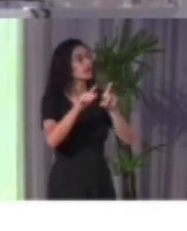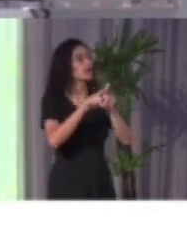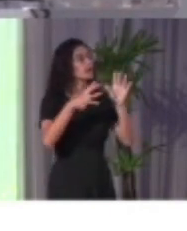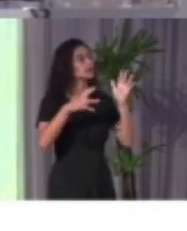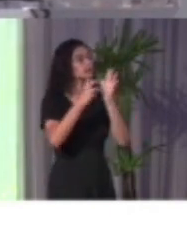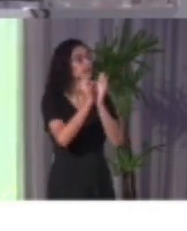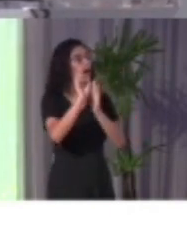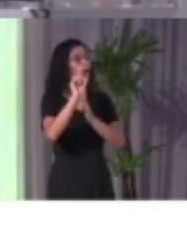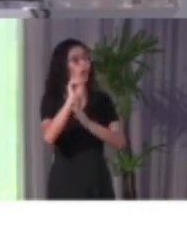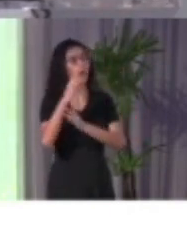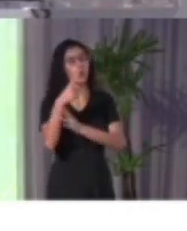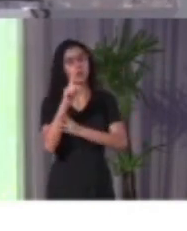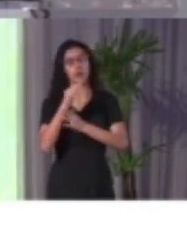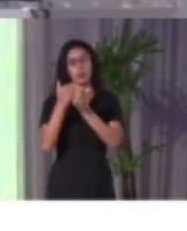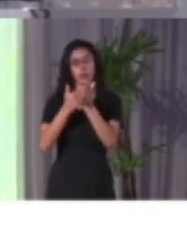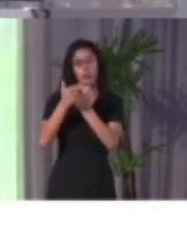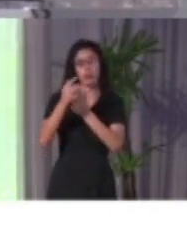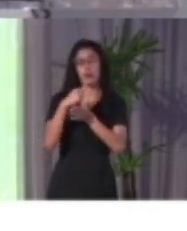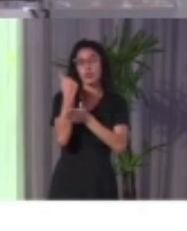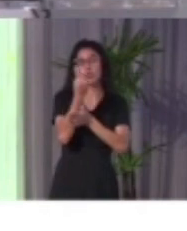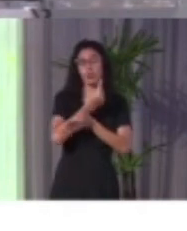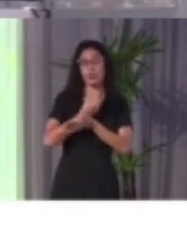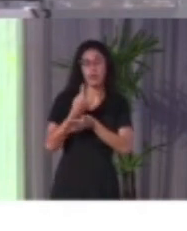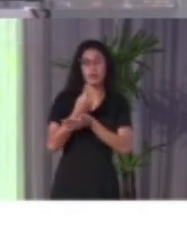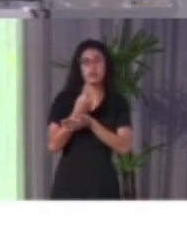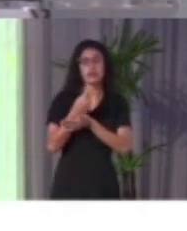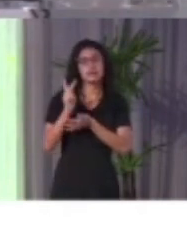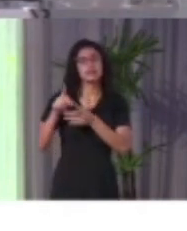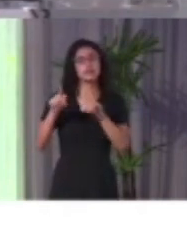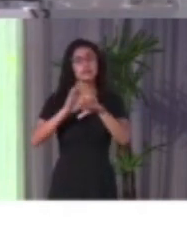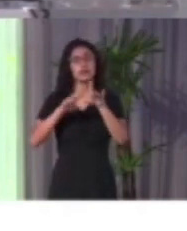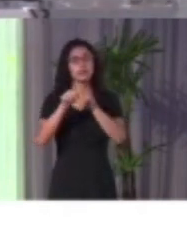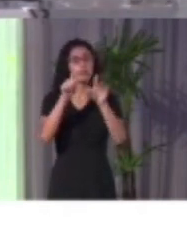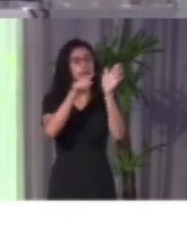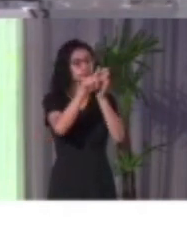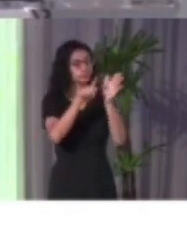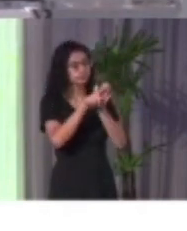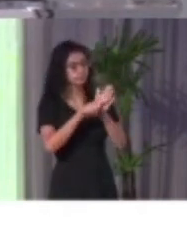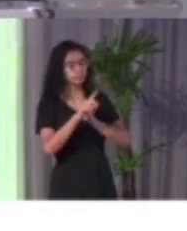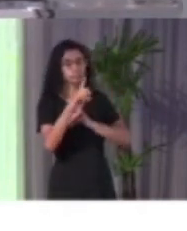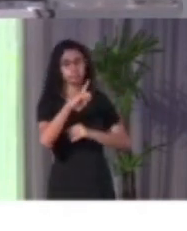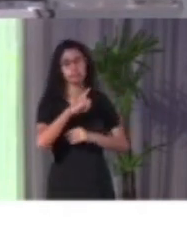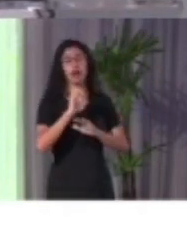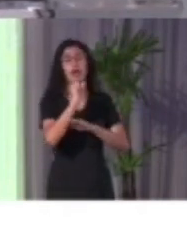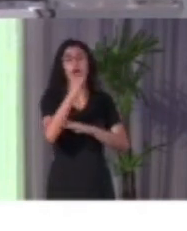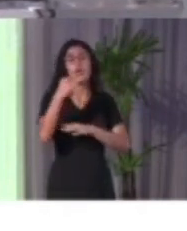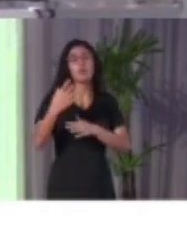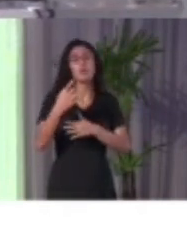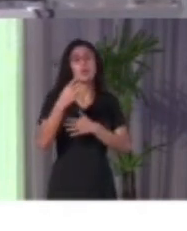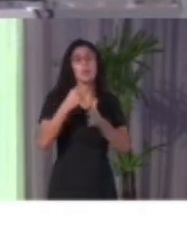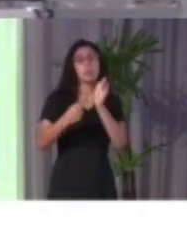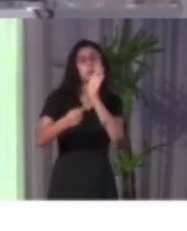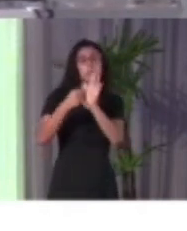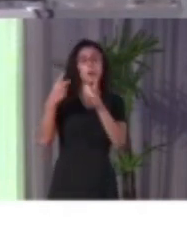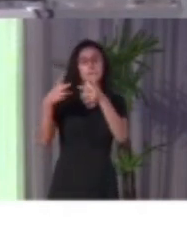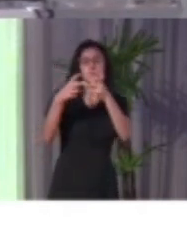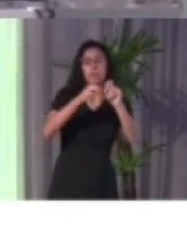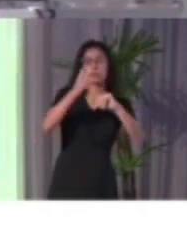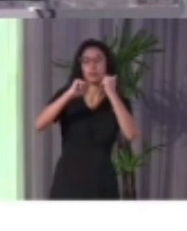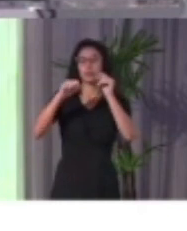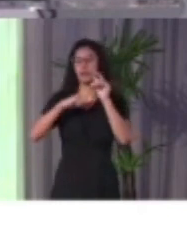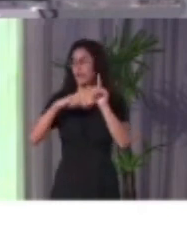retificar a recomendação inicial, a gente sempre se faz algumas perguntas, né? Quais são os critérios de análise